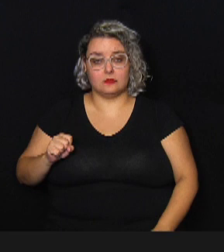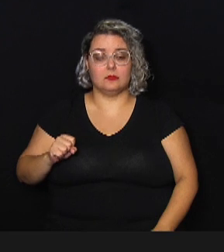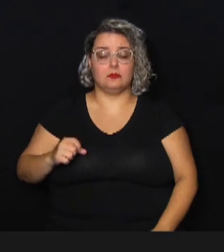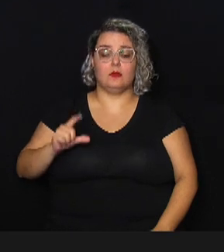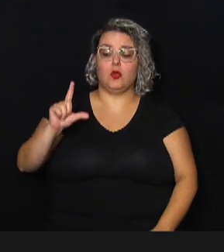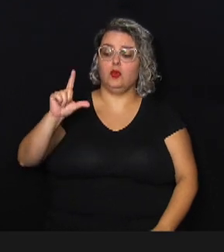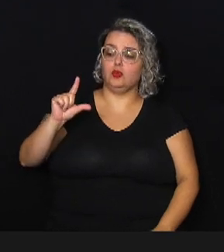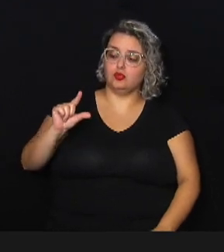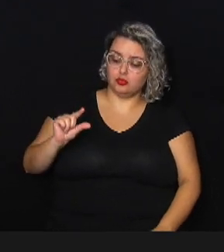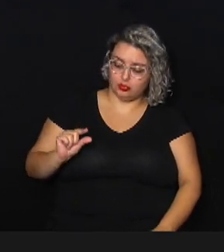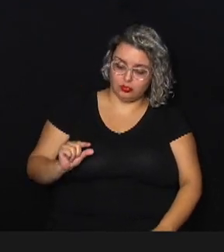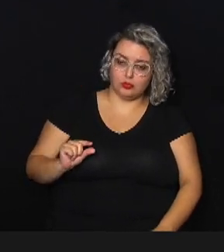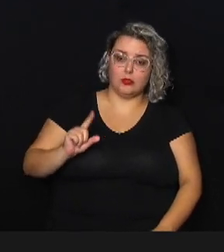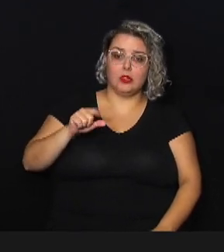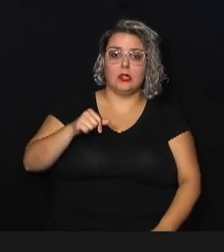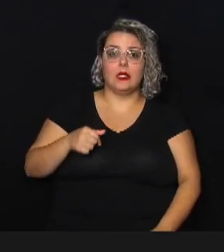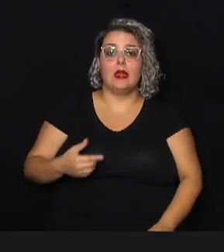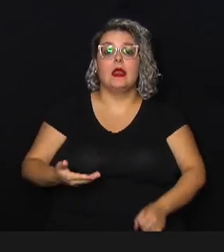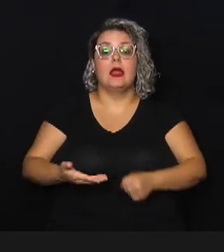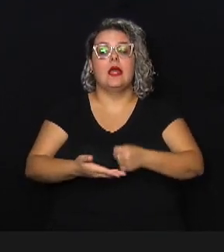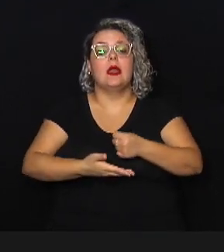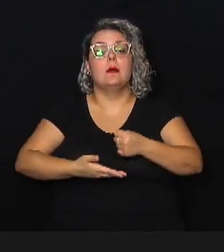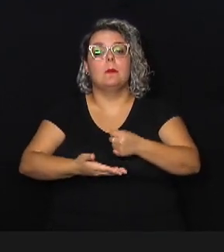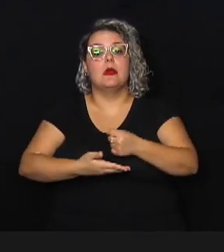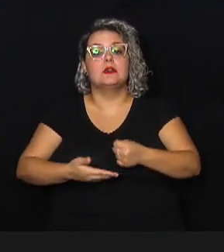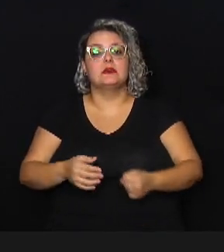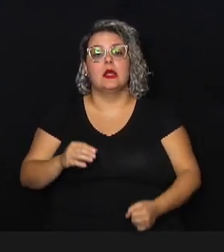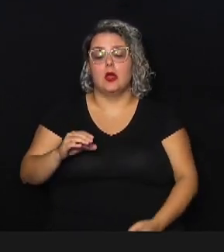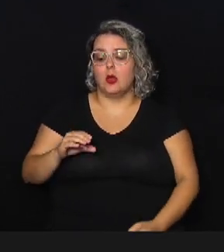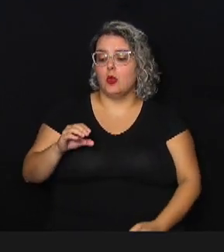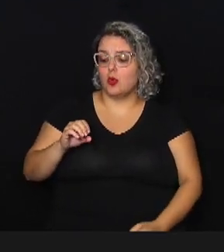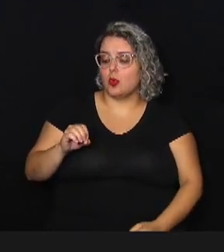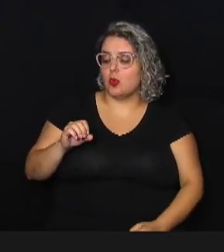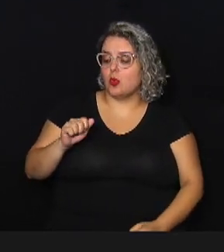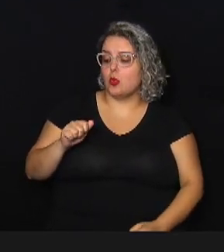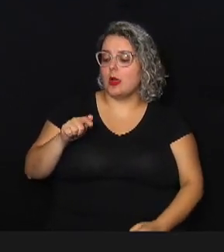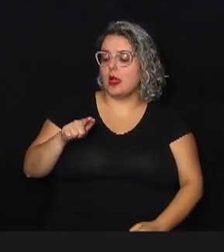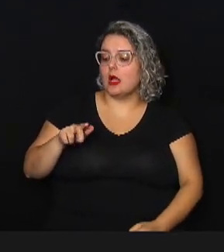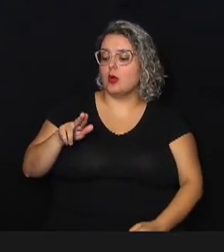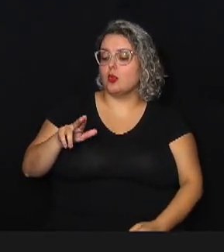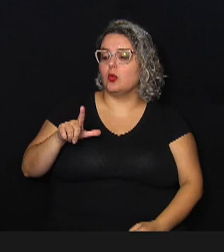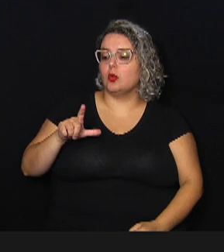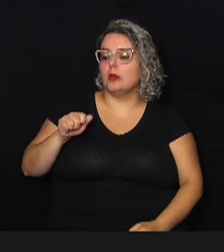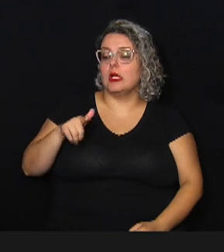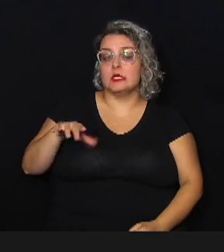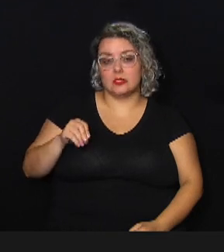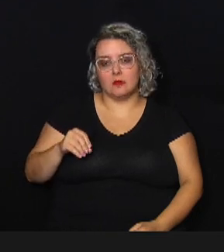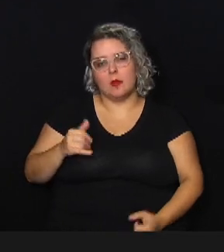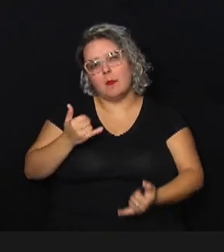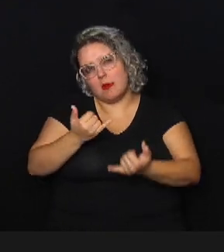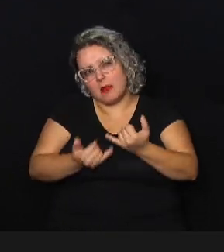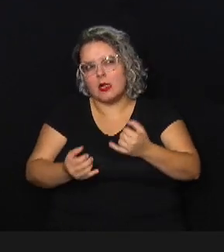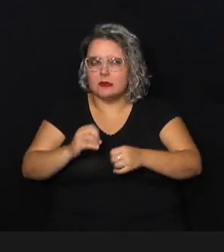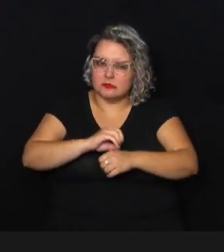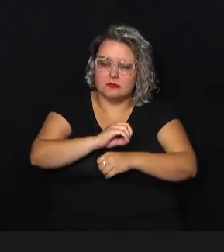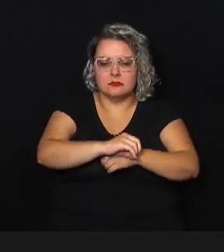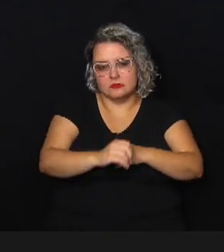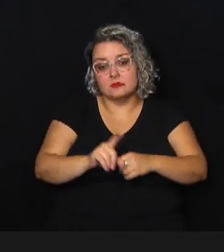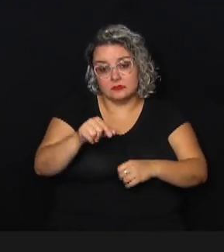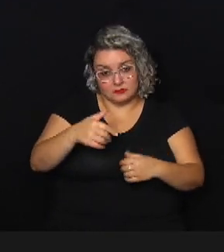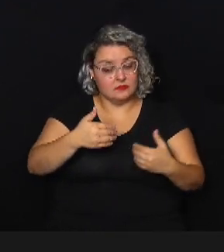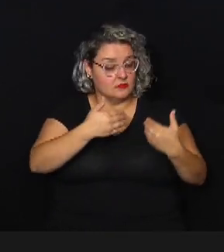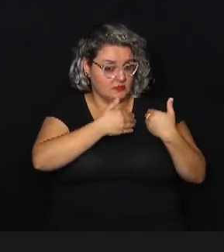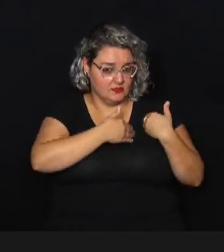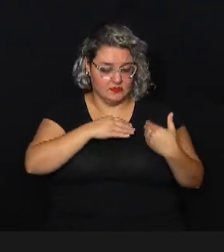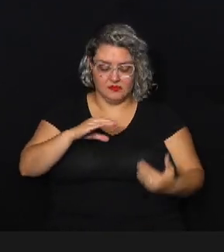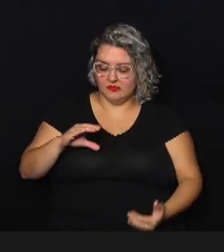são responsáveis pela coagulação, tá? Na verdade, é um fragmento de célula, né? Mas que ela é responsável pela nossa